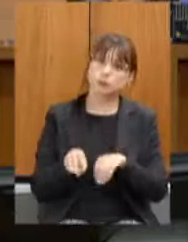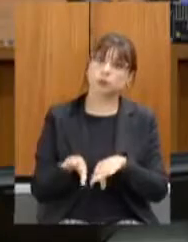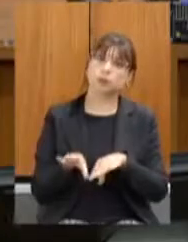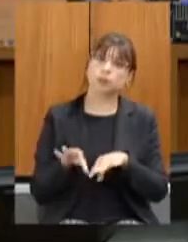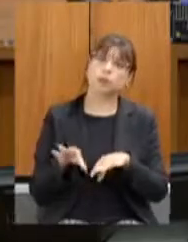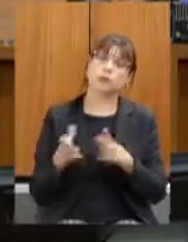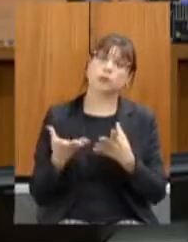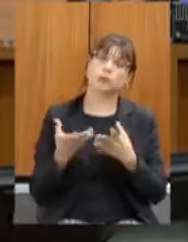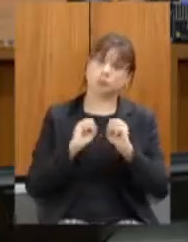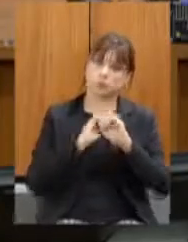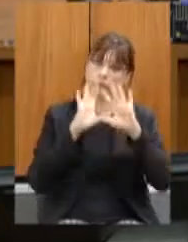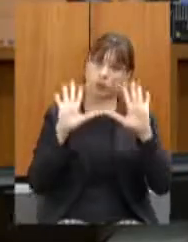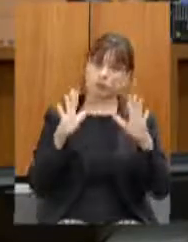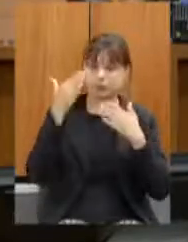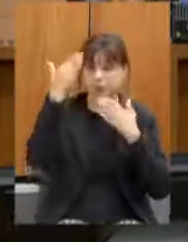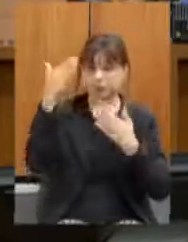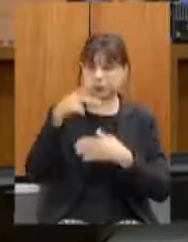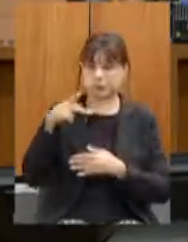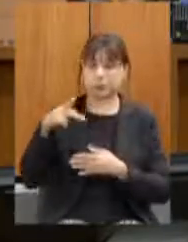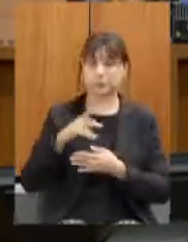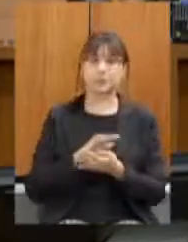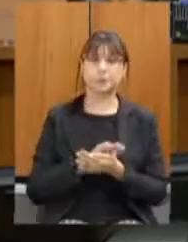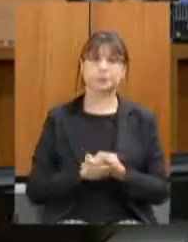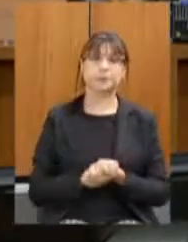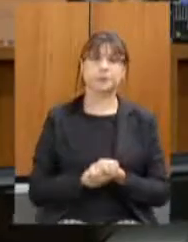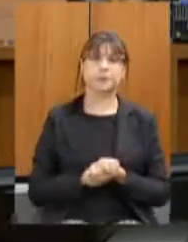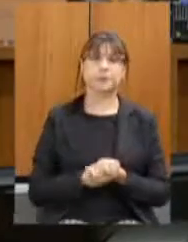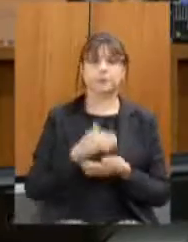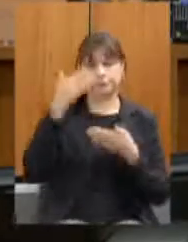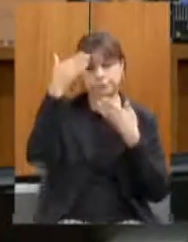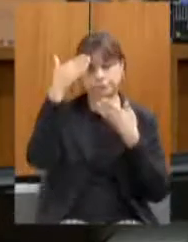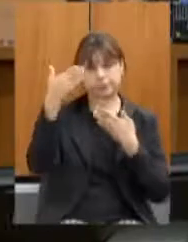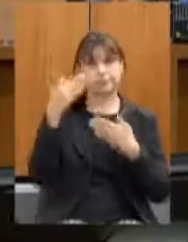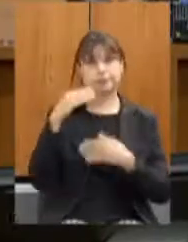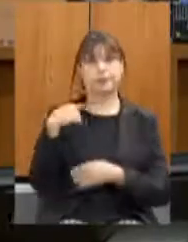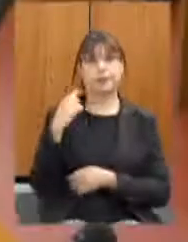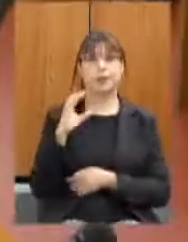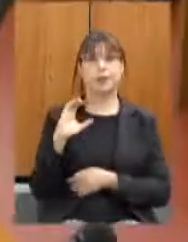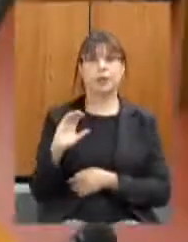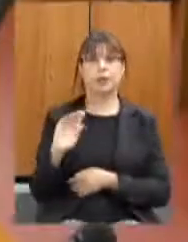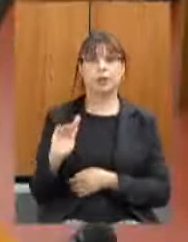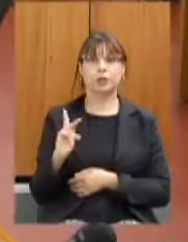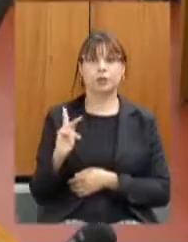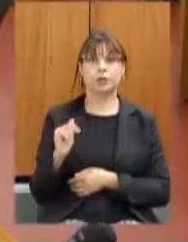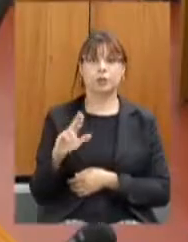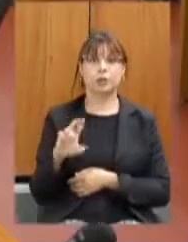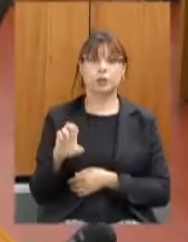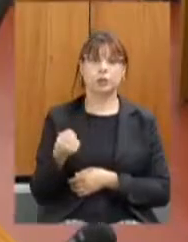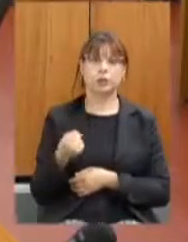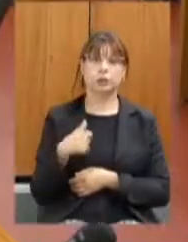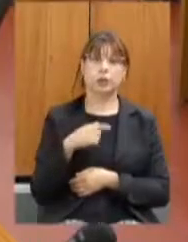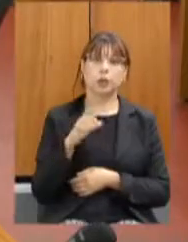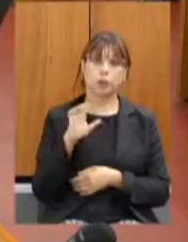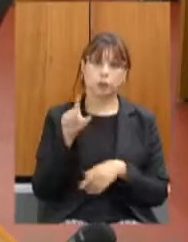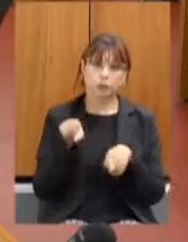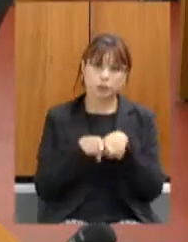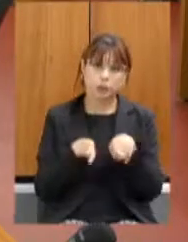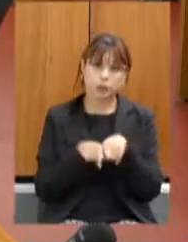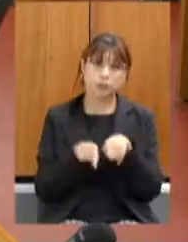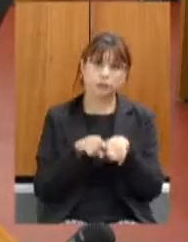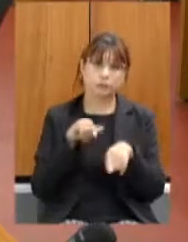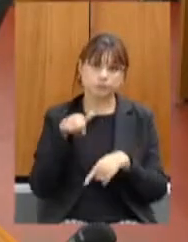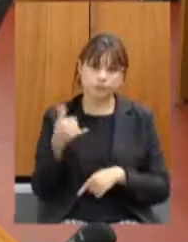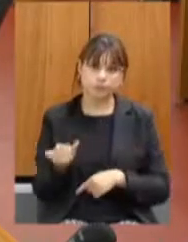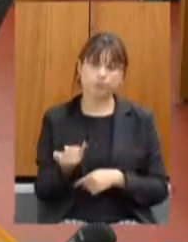com toda a celeridade Muito obrigado pela presidência Obrigado Deputado Charles só eu queria também